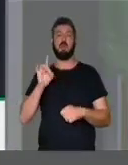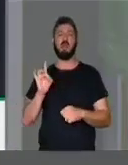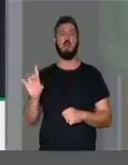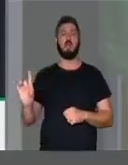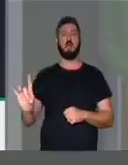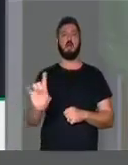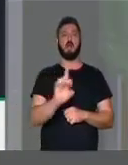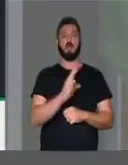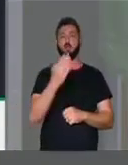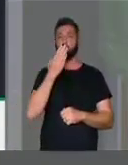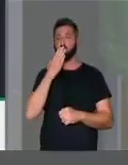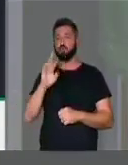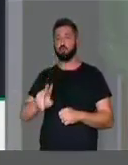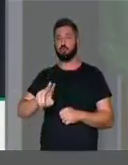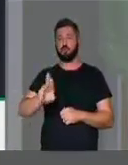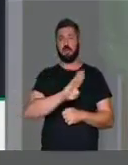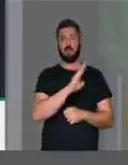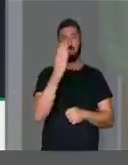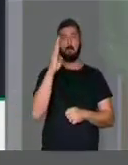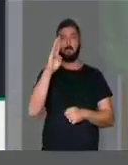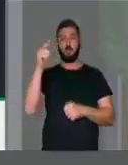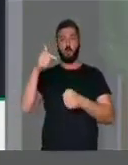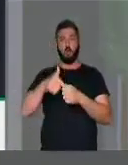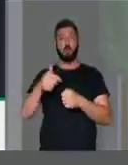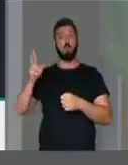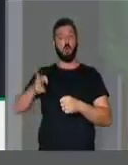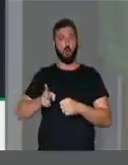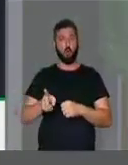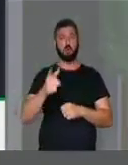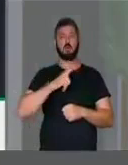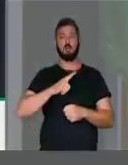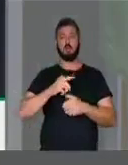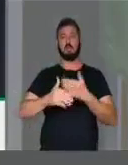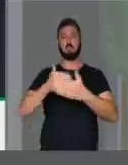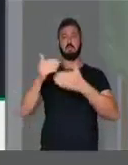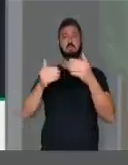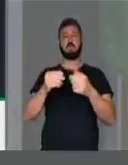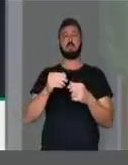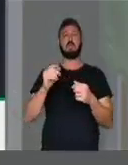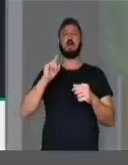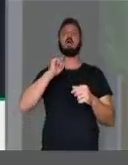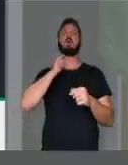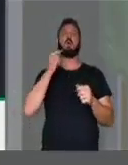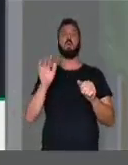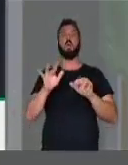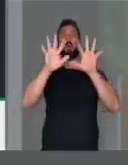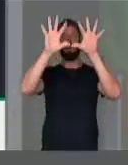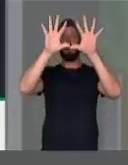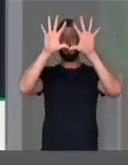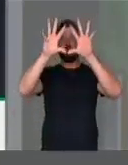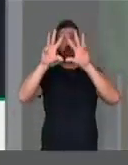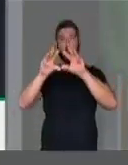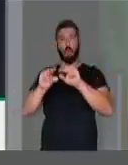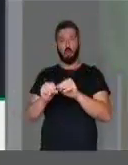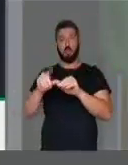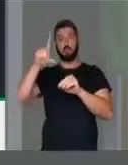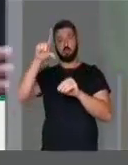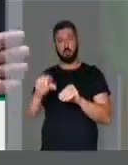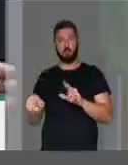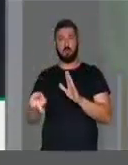cada biocombustível promover a continuada descarbonização de nossa matriz